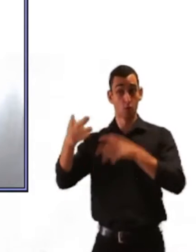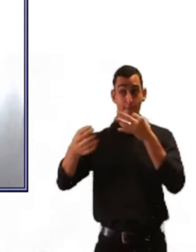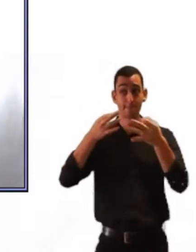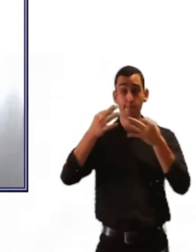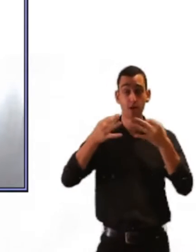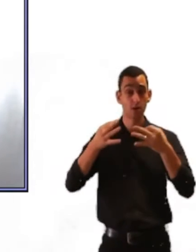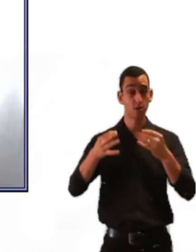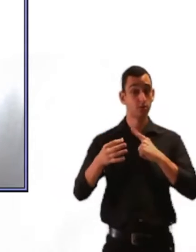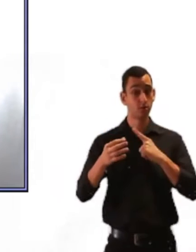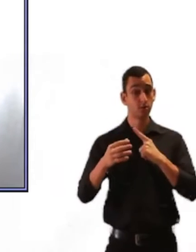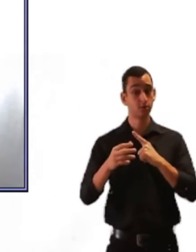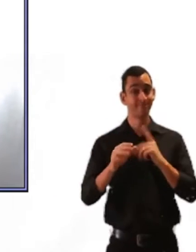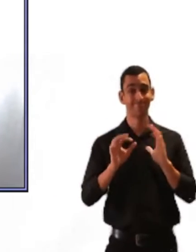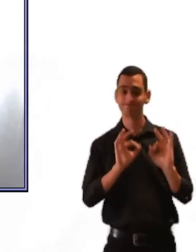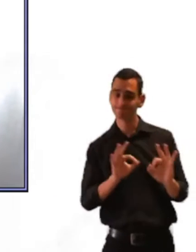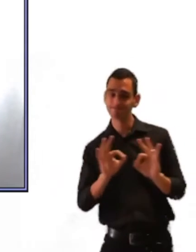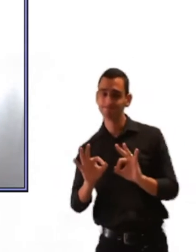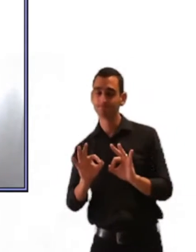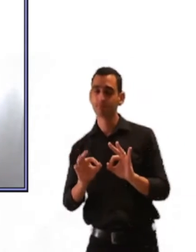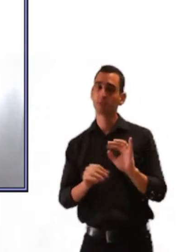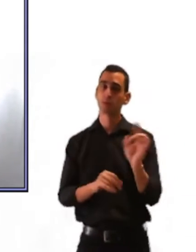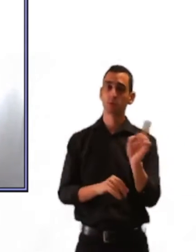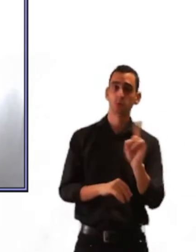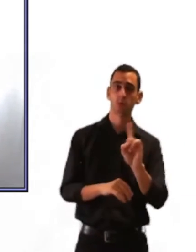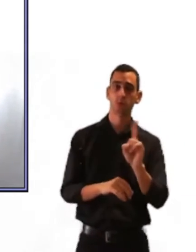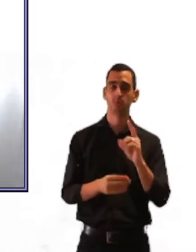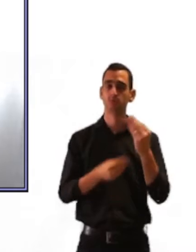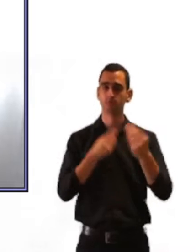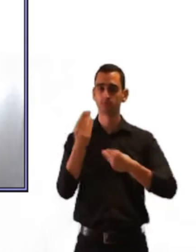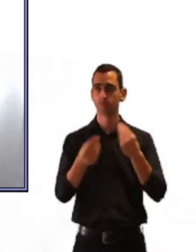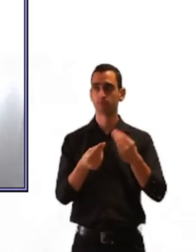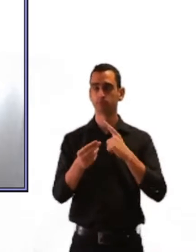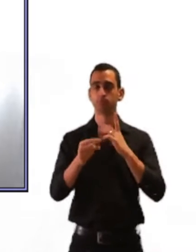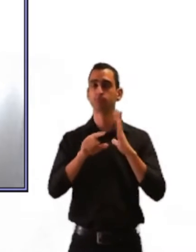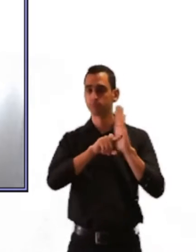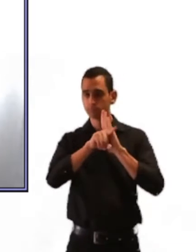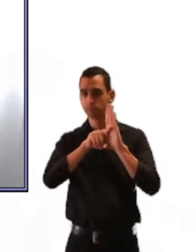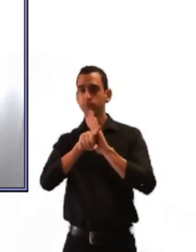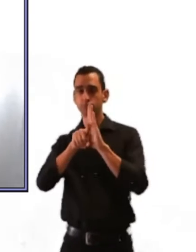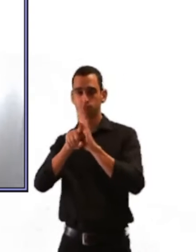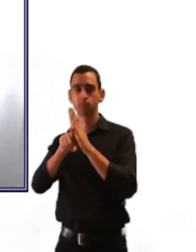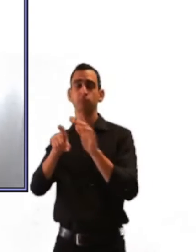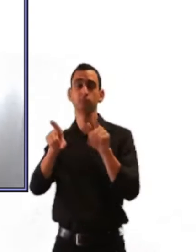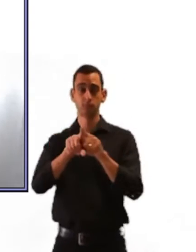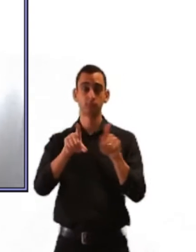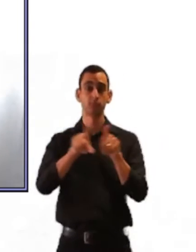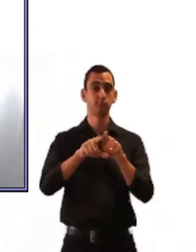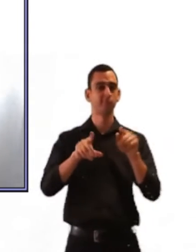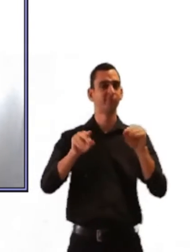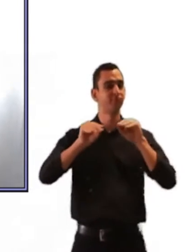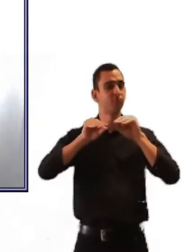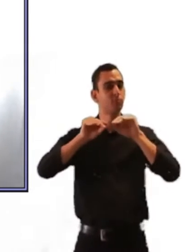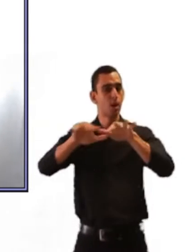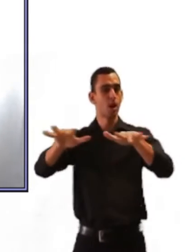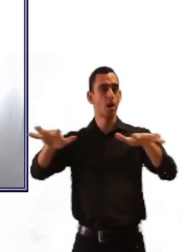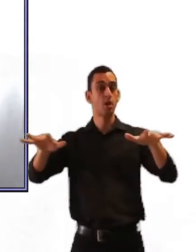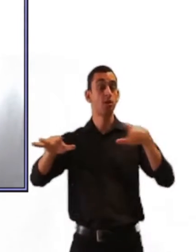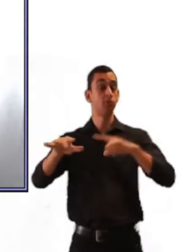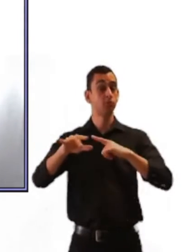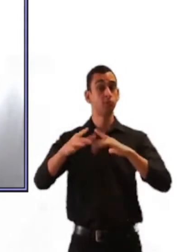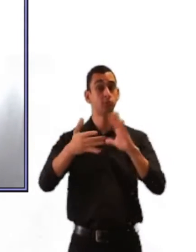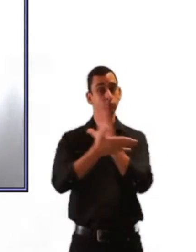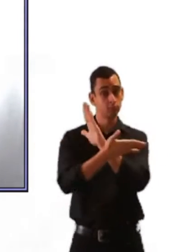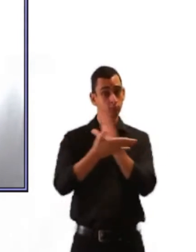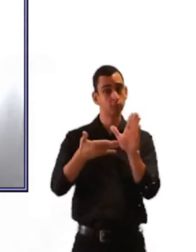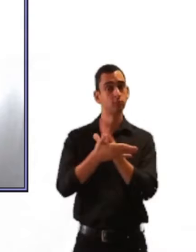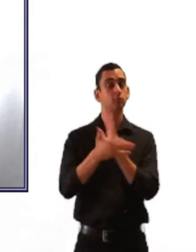não, né, na tomada de decisão. Então, esses casos, né, de repercussão, esses casos em que há